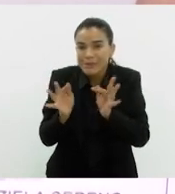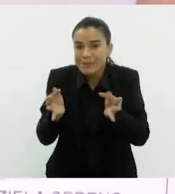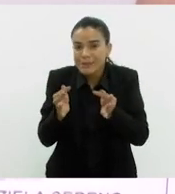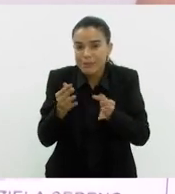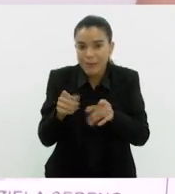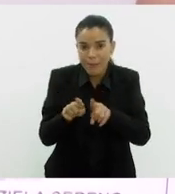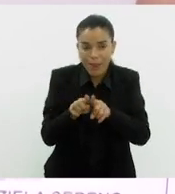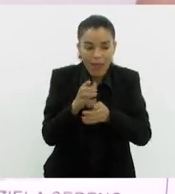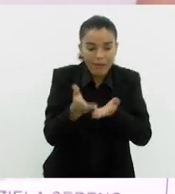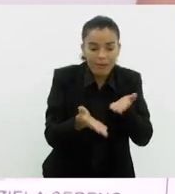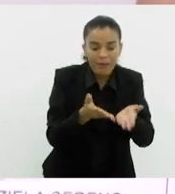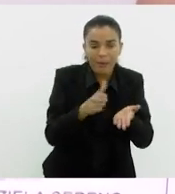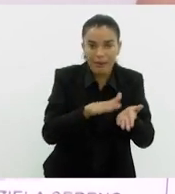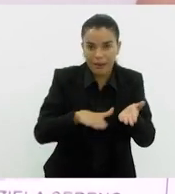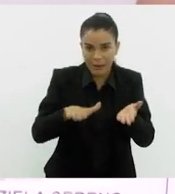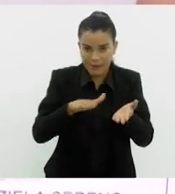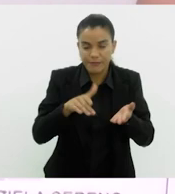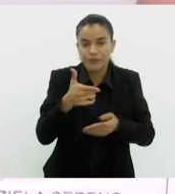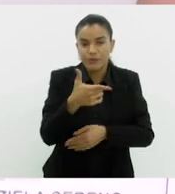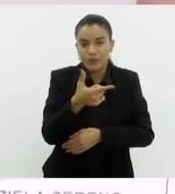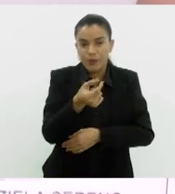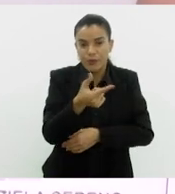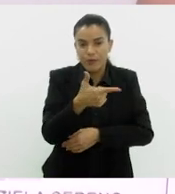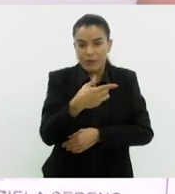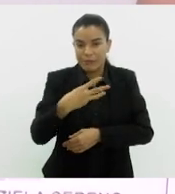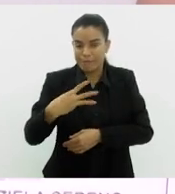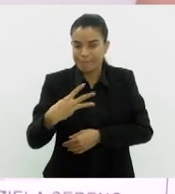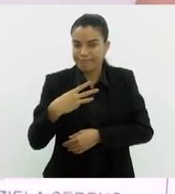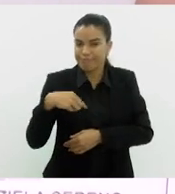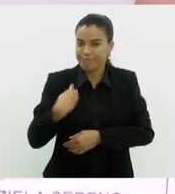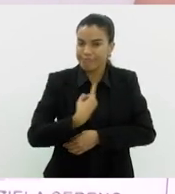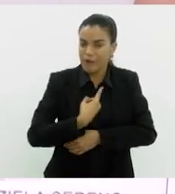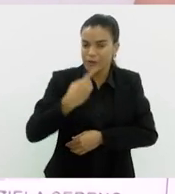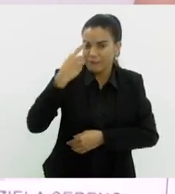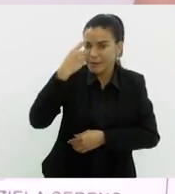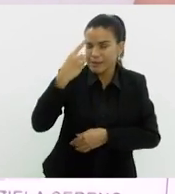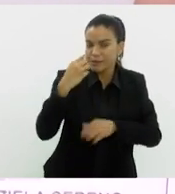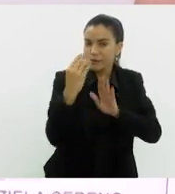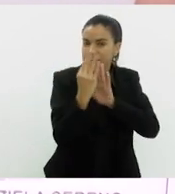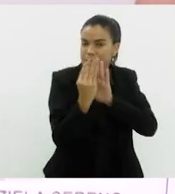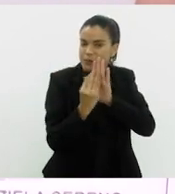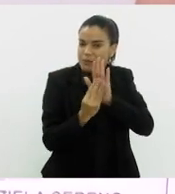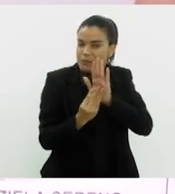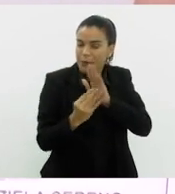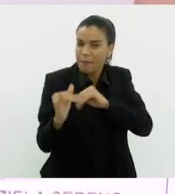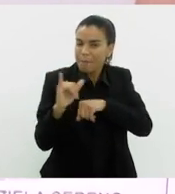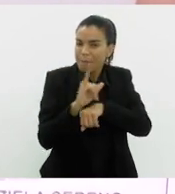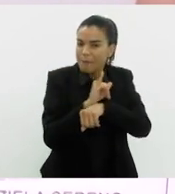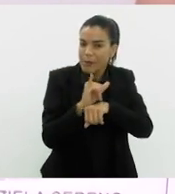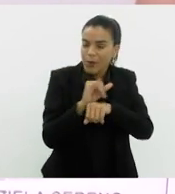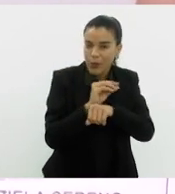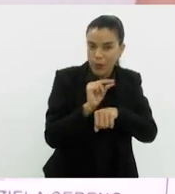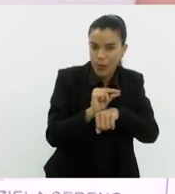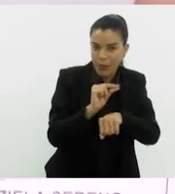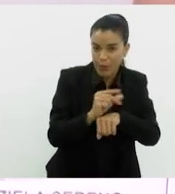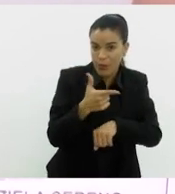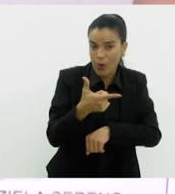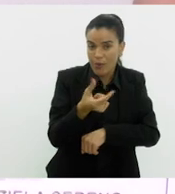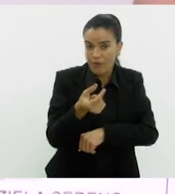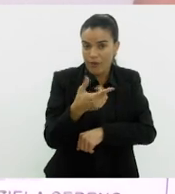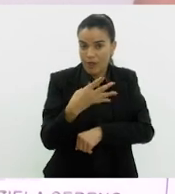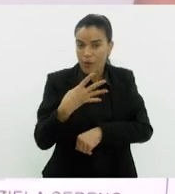crianças. Então, no ano de 2023, a gente pensa essa metodologia do cuidado e, no ano de 2024, a gente